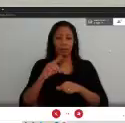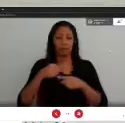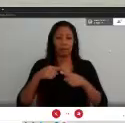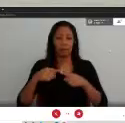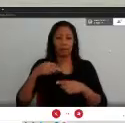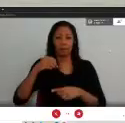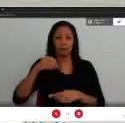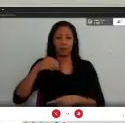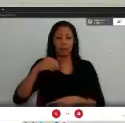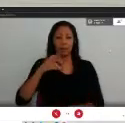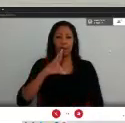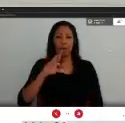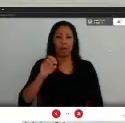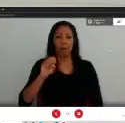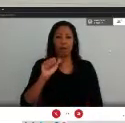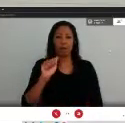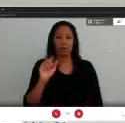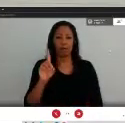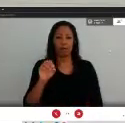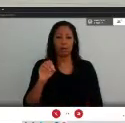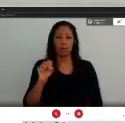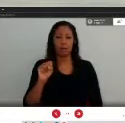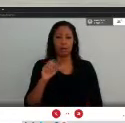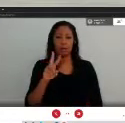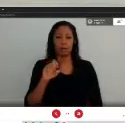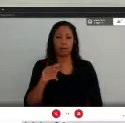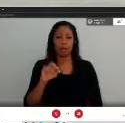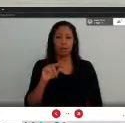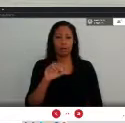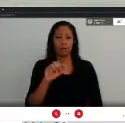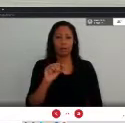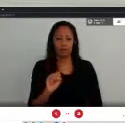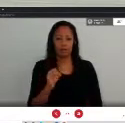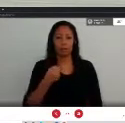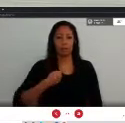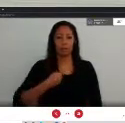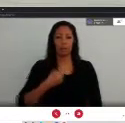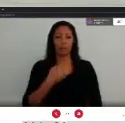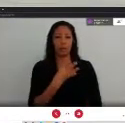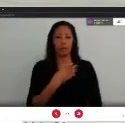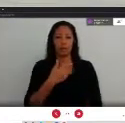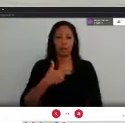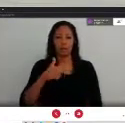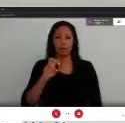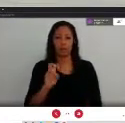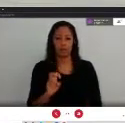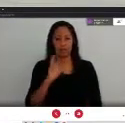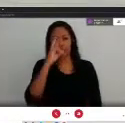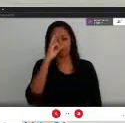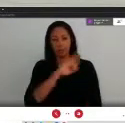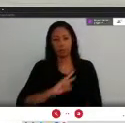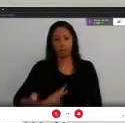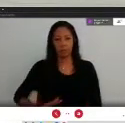Indicação 425, vereador Tiago. Indica ao chefe do Executivo, extensivo, a Censur,